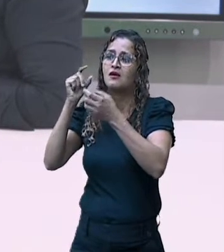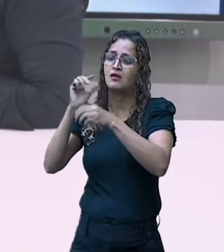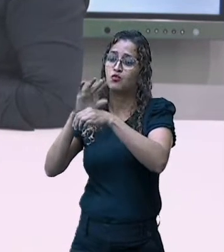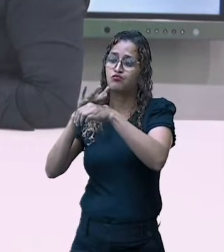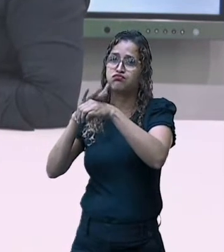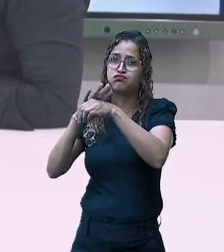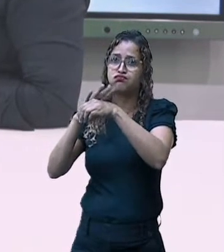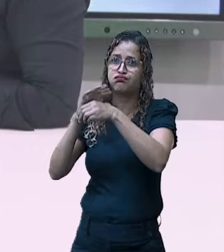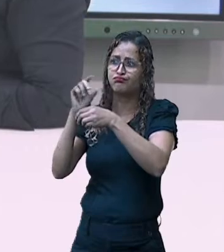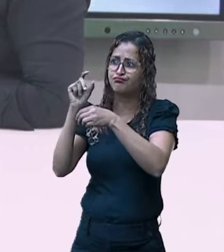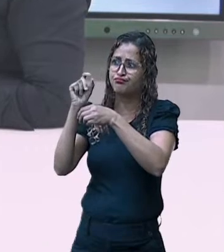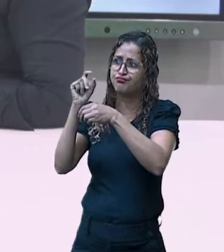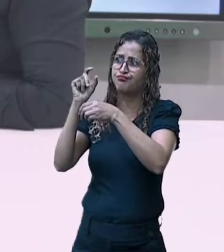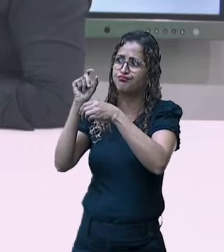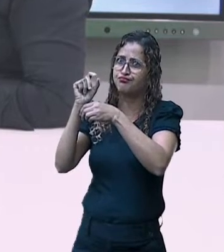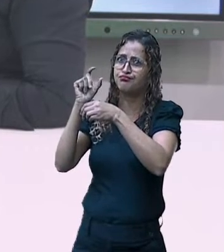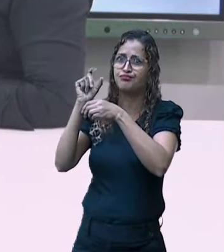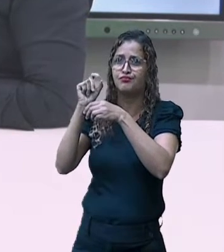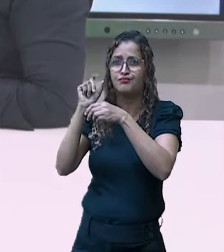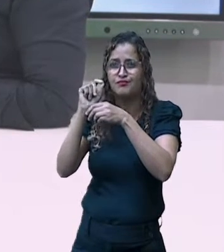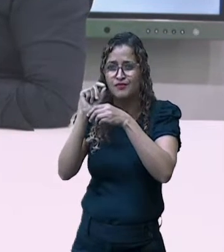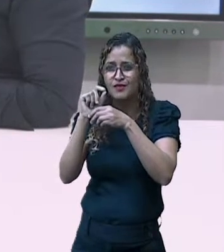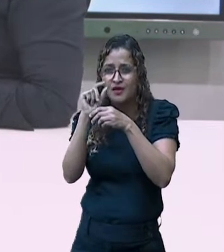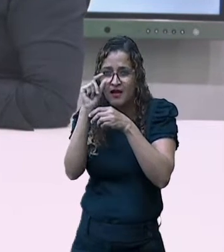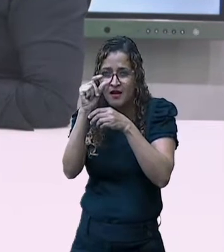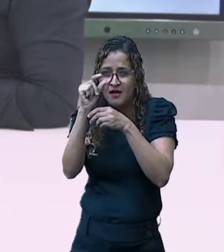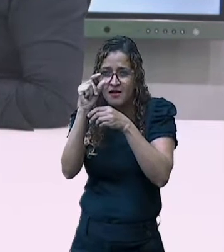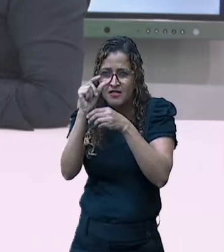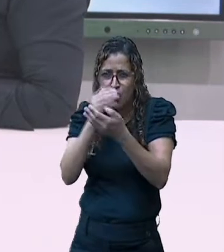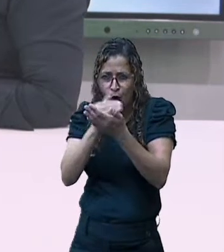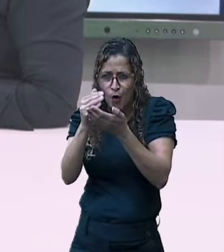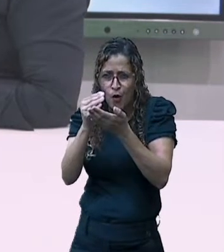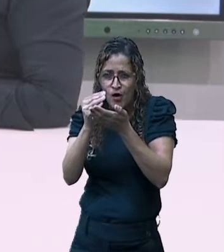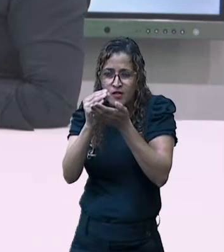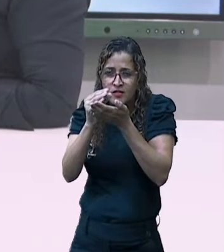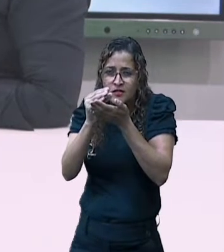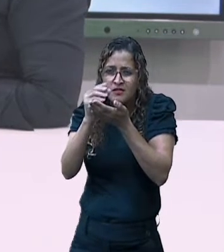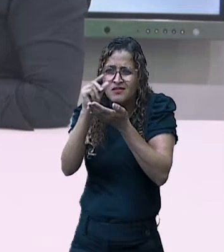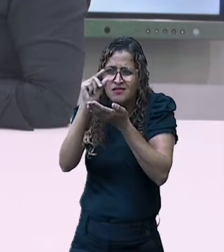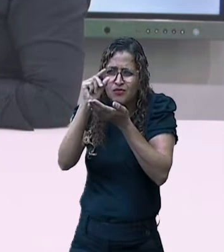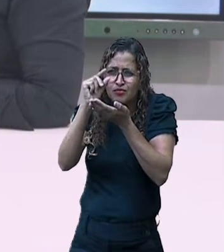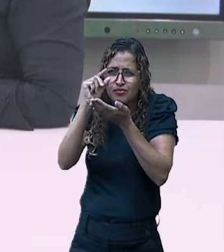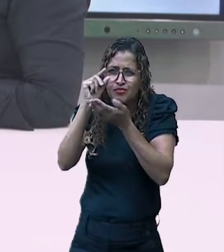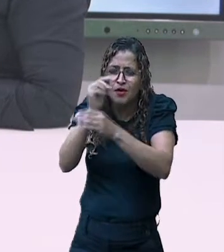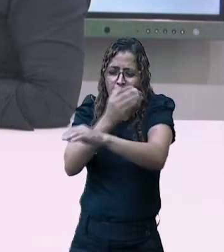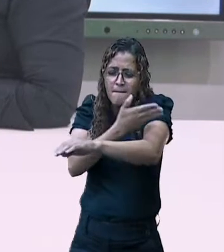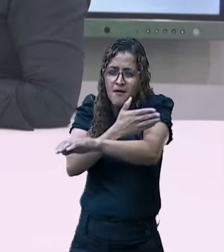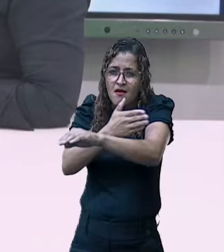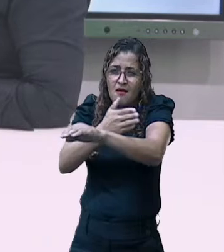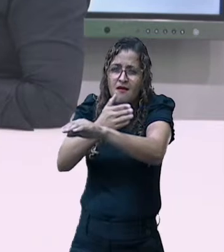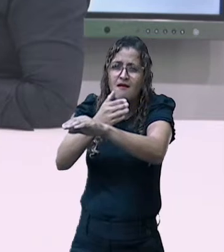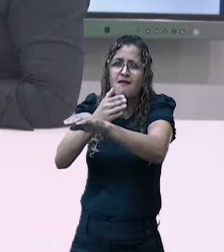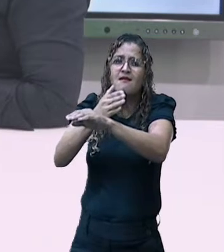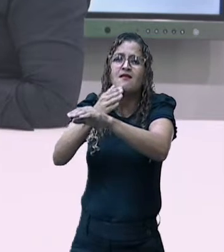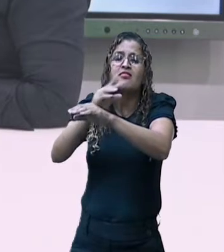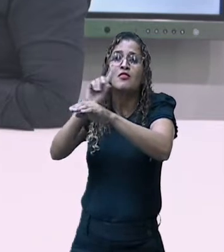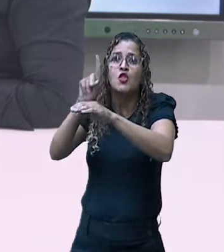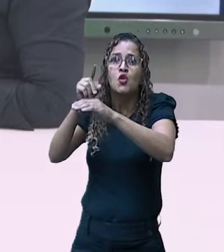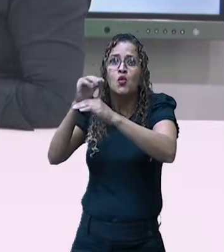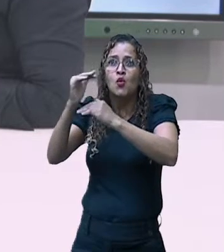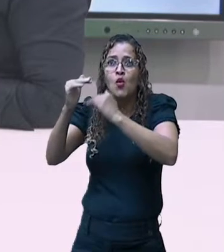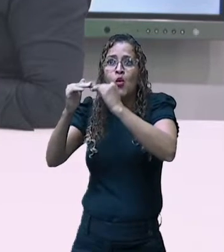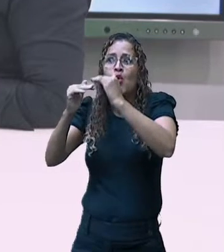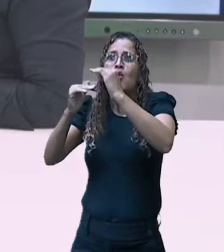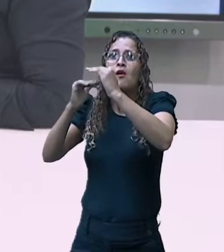pontinho preto. Ela começa, às vezes, com uma manchinha branca, que vai evoluindo, ficando amarronzada e